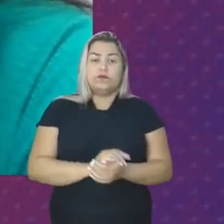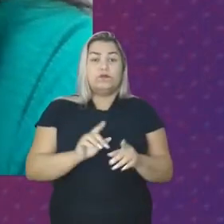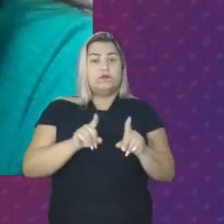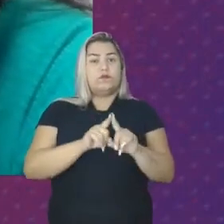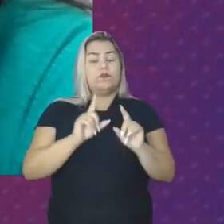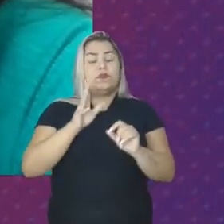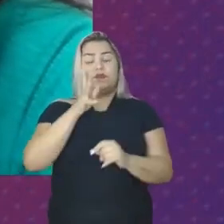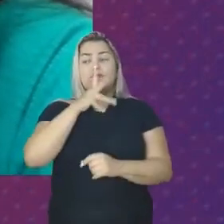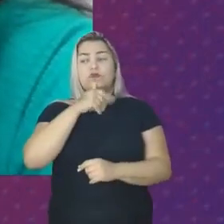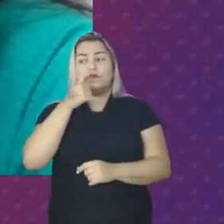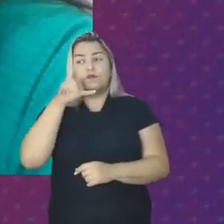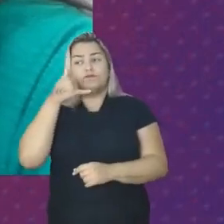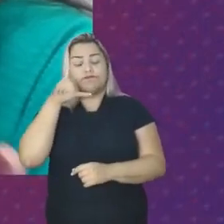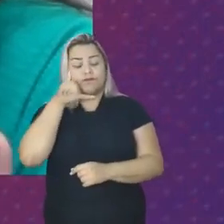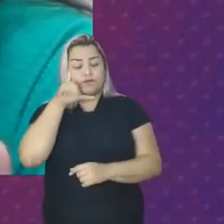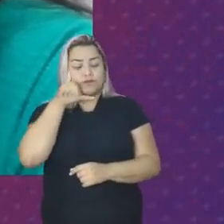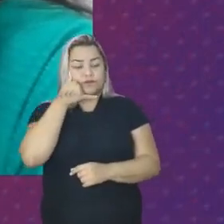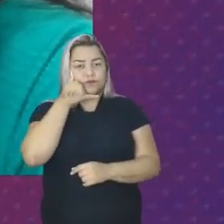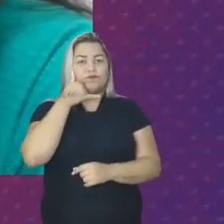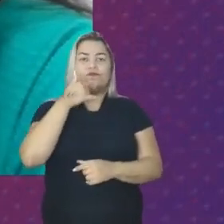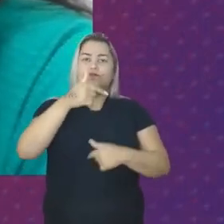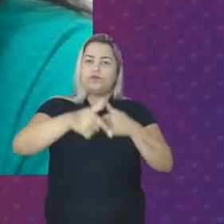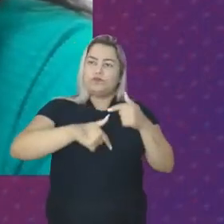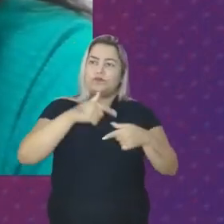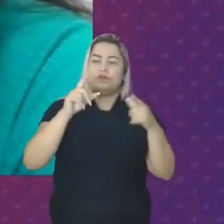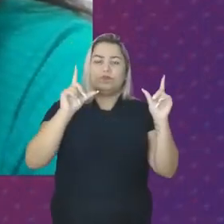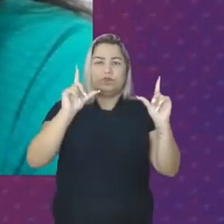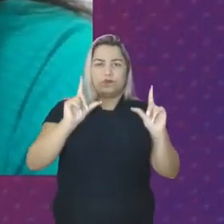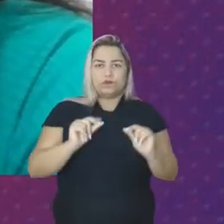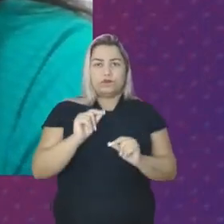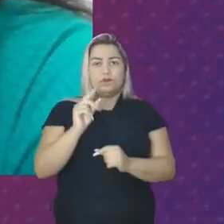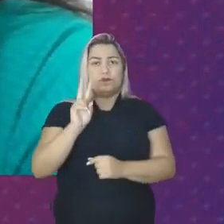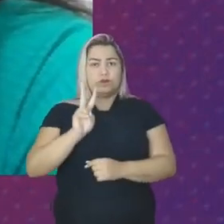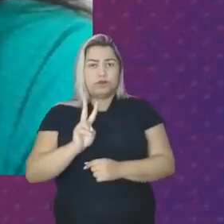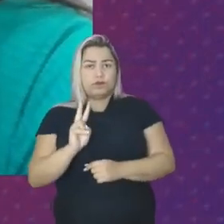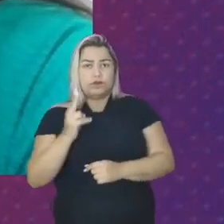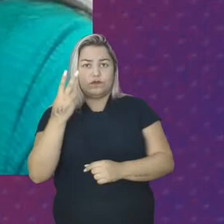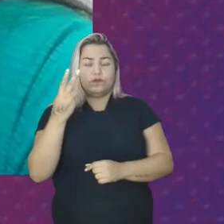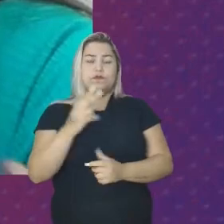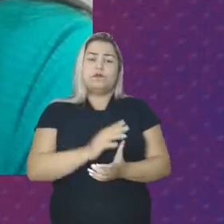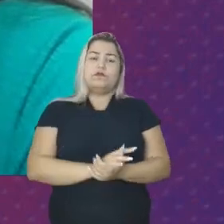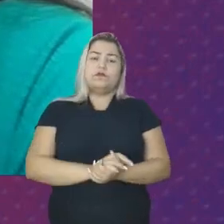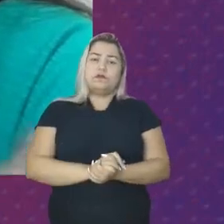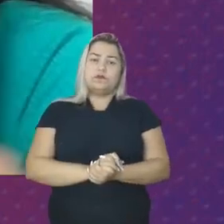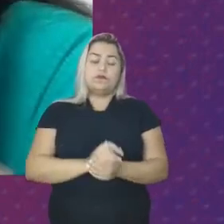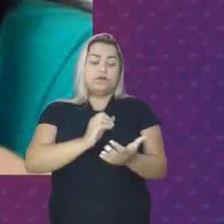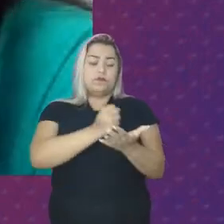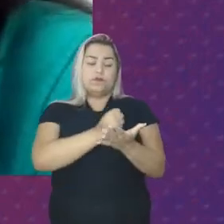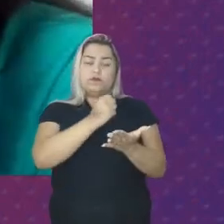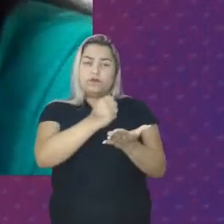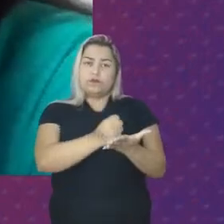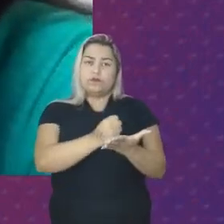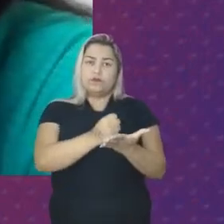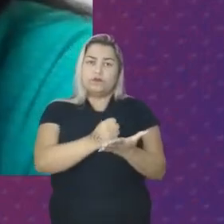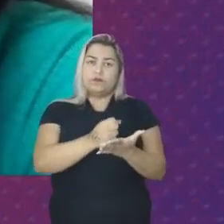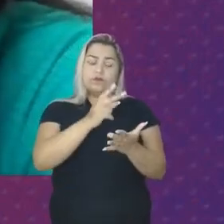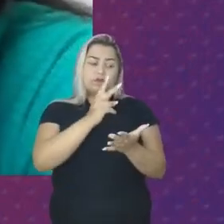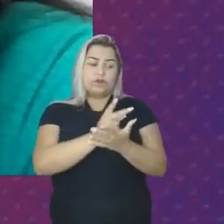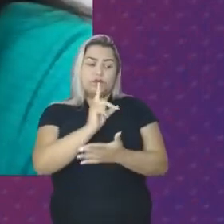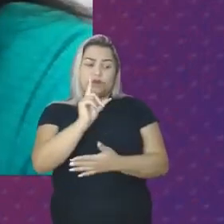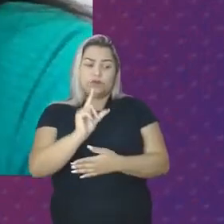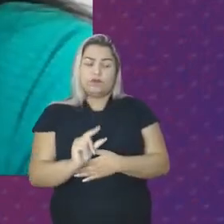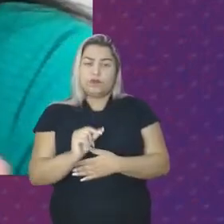da demora do serviço, porque com a redução de custos, foram contratados um número menor